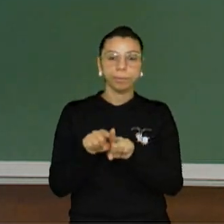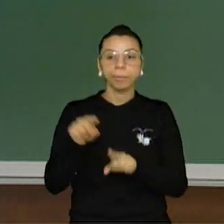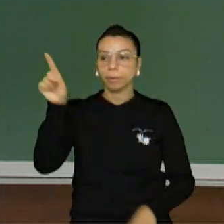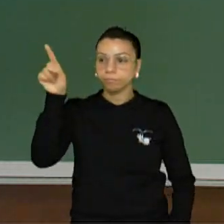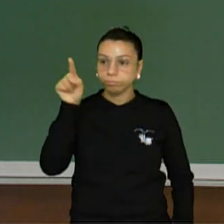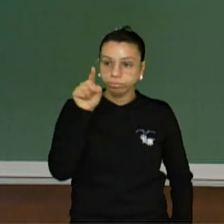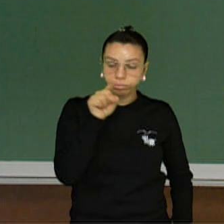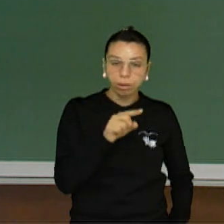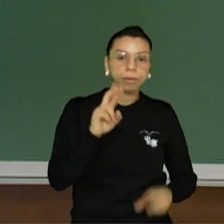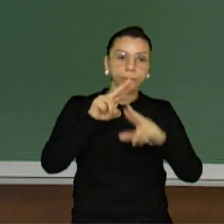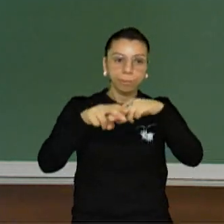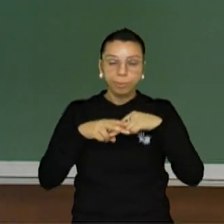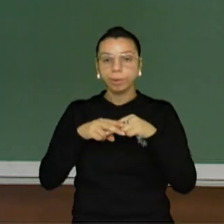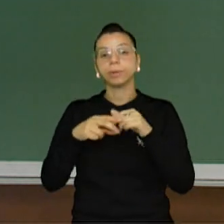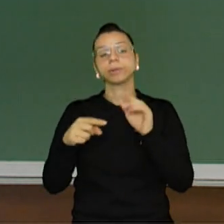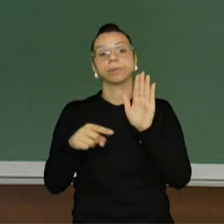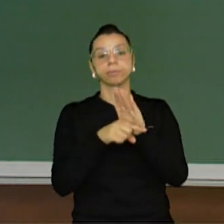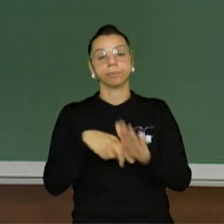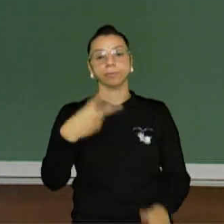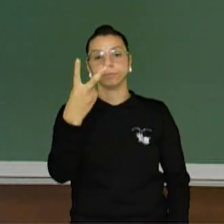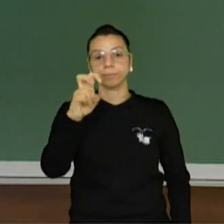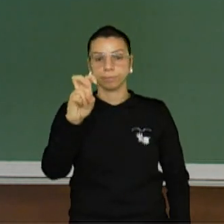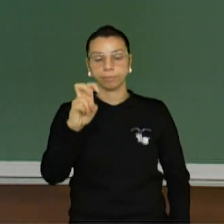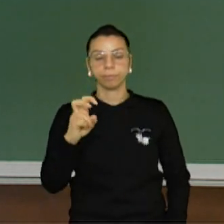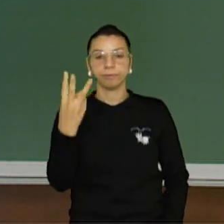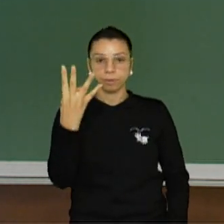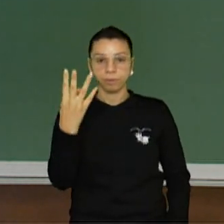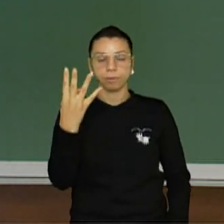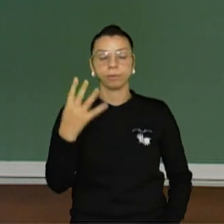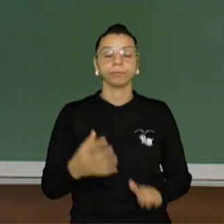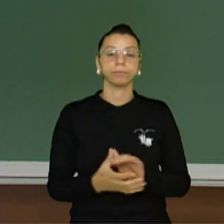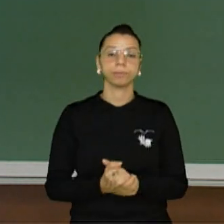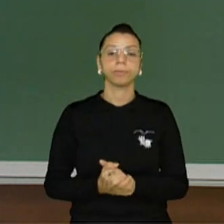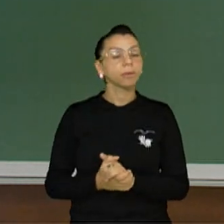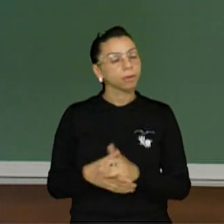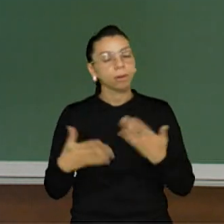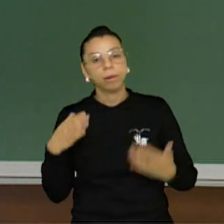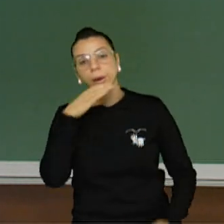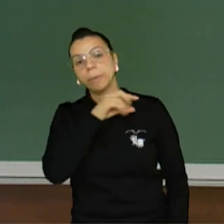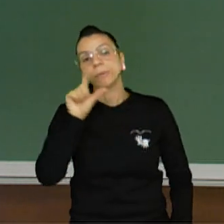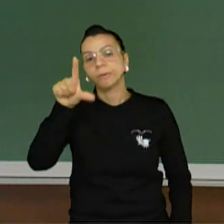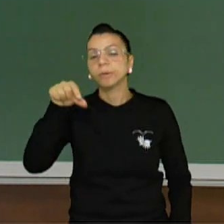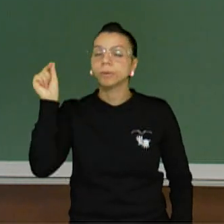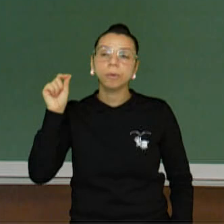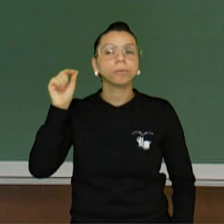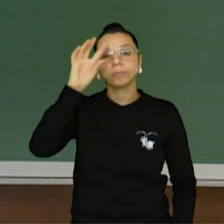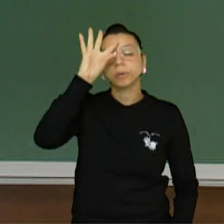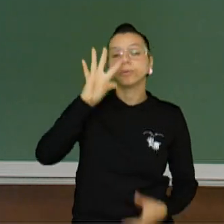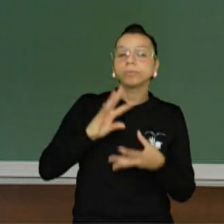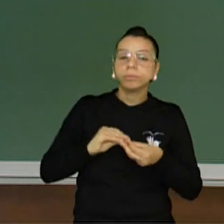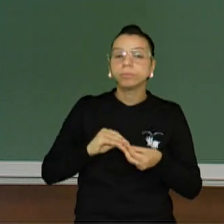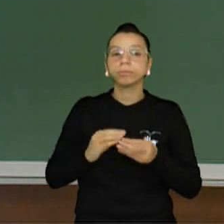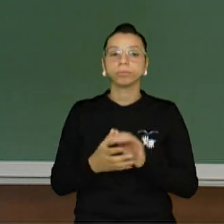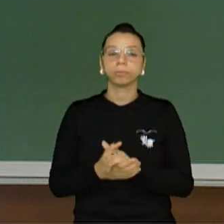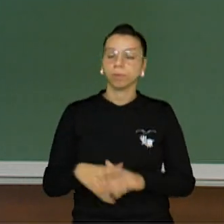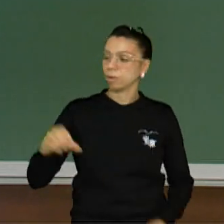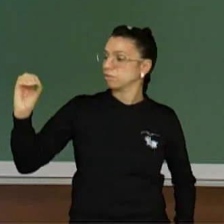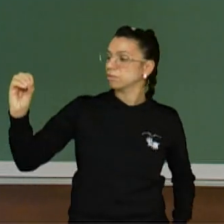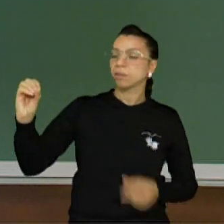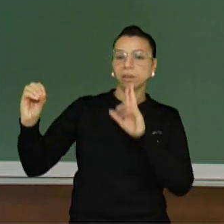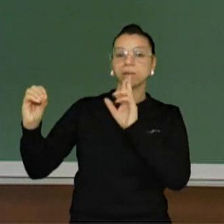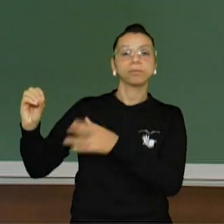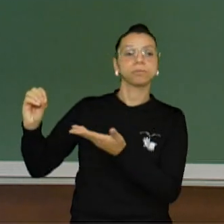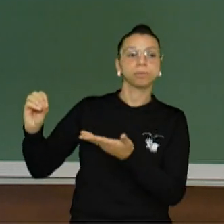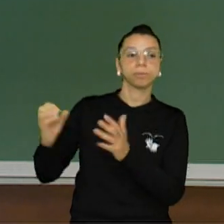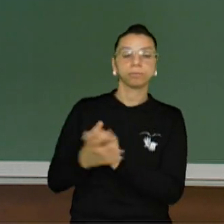por isso, menos 24. E é claro, né, que eu escolho ali para que o aluno está entendendo, olha lá, deu 0 de novo.